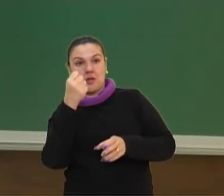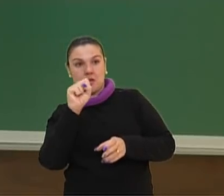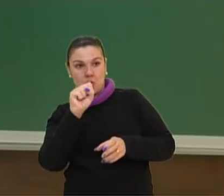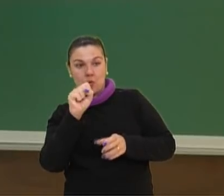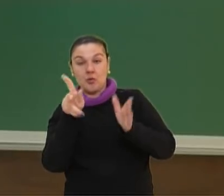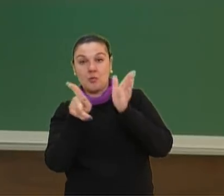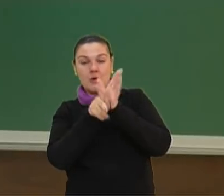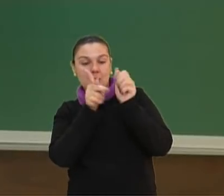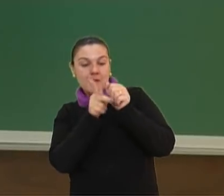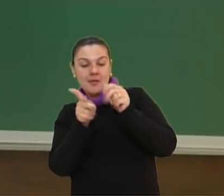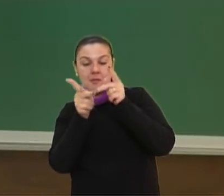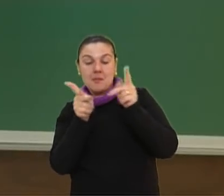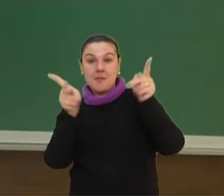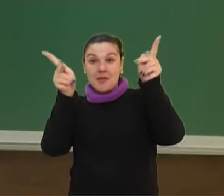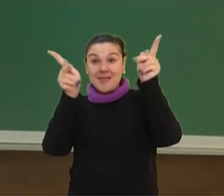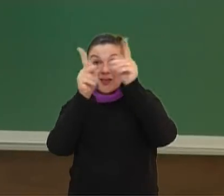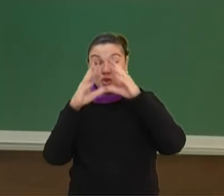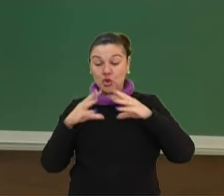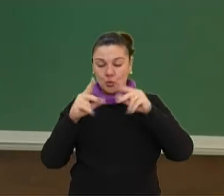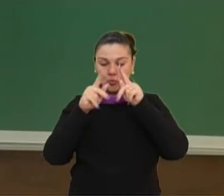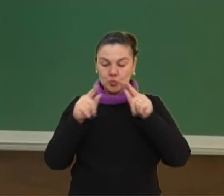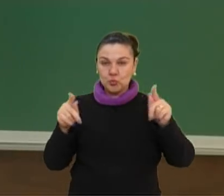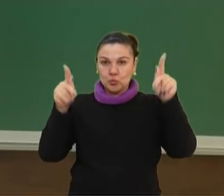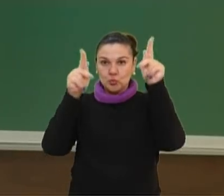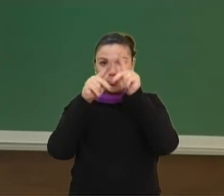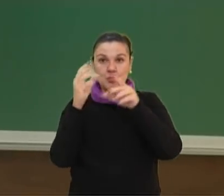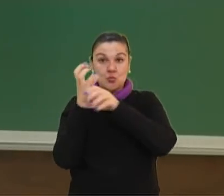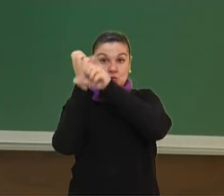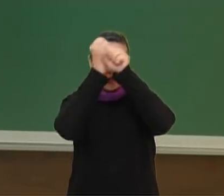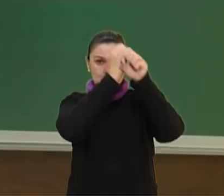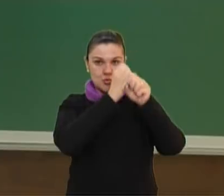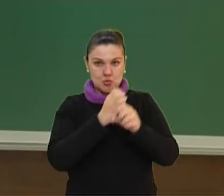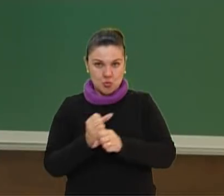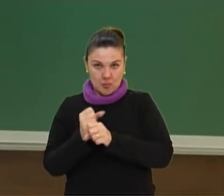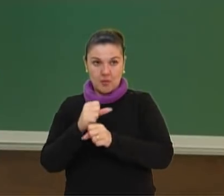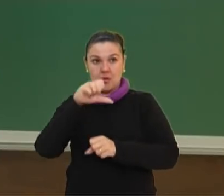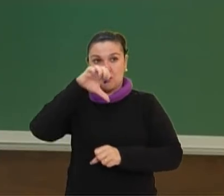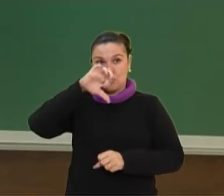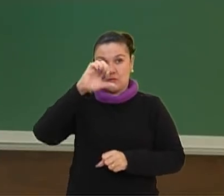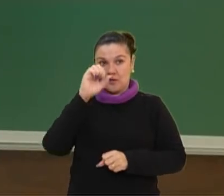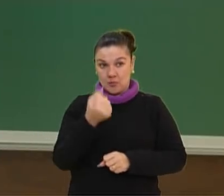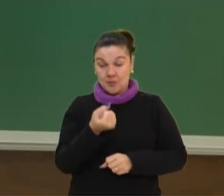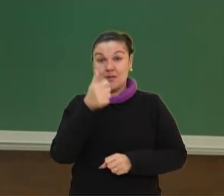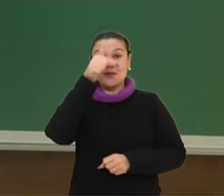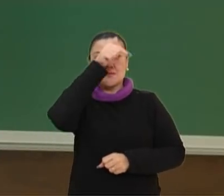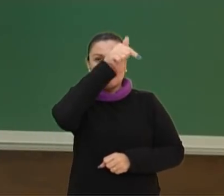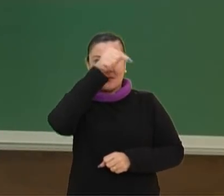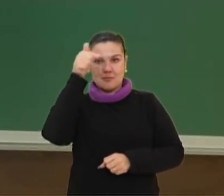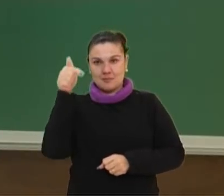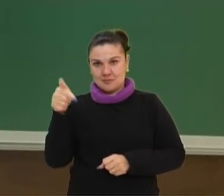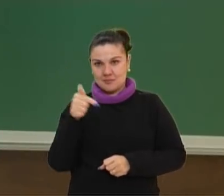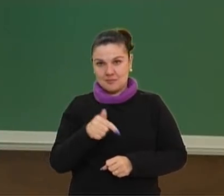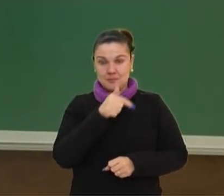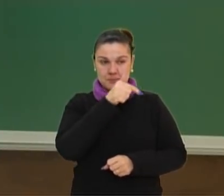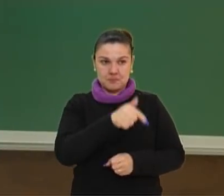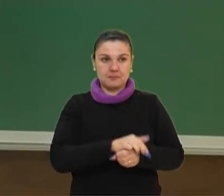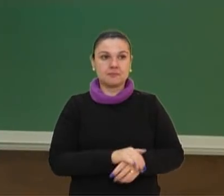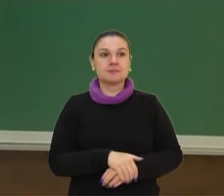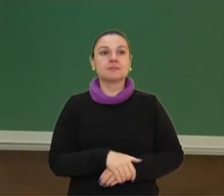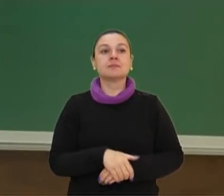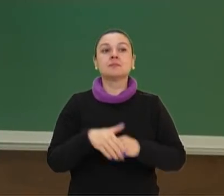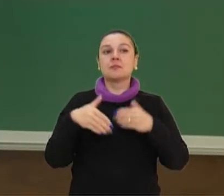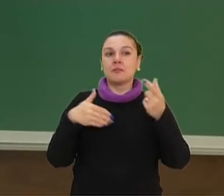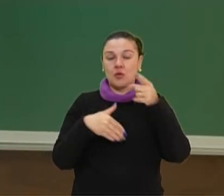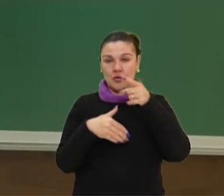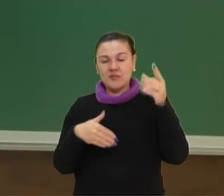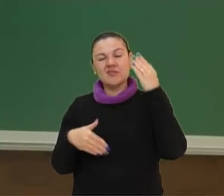98 centímetros de perímetro e 7 centímetros de cada lado, tá? Então, você já